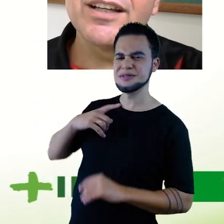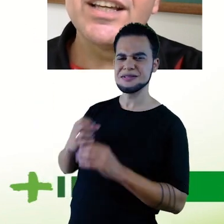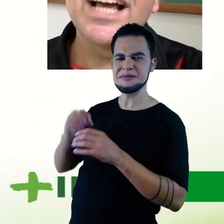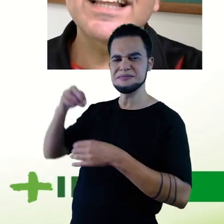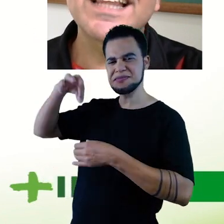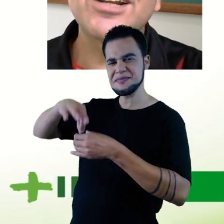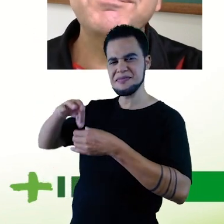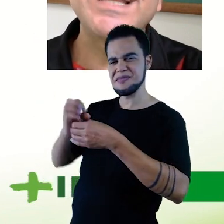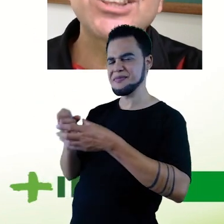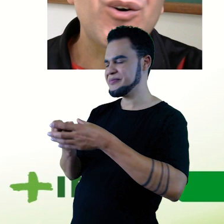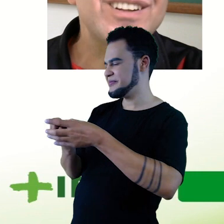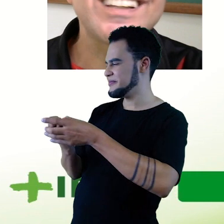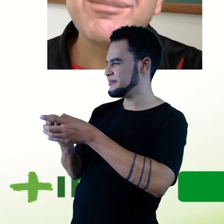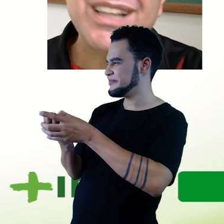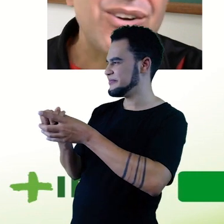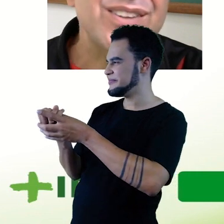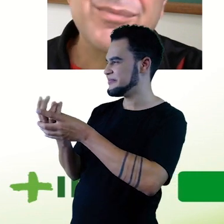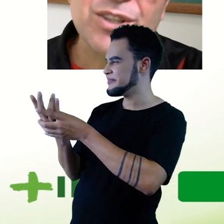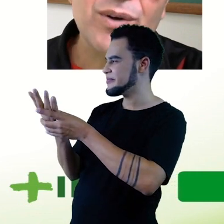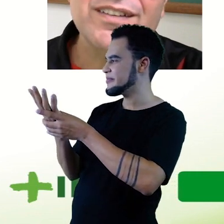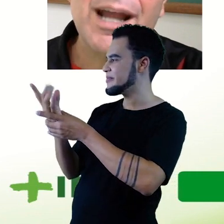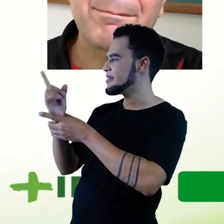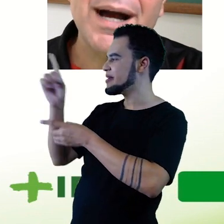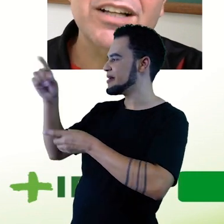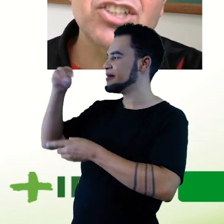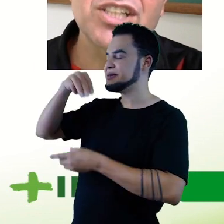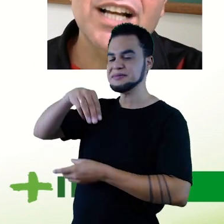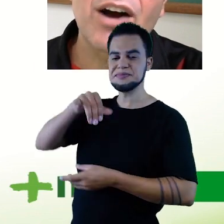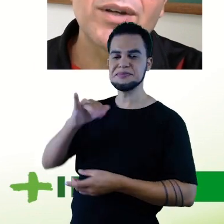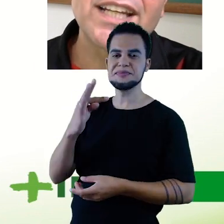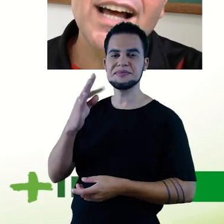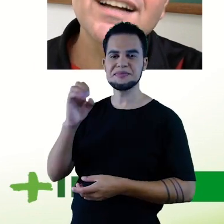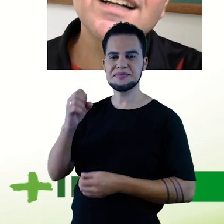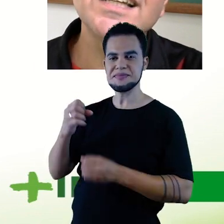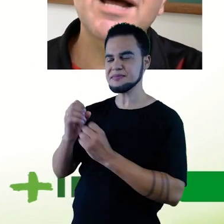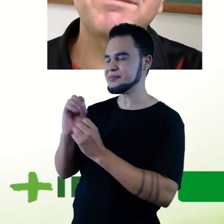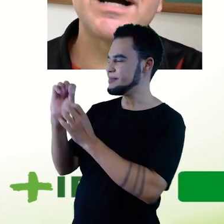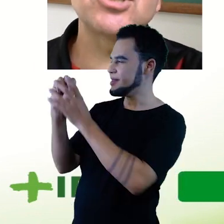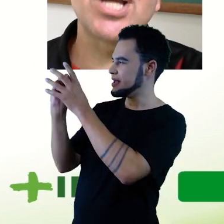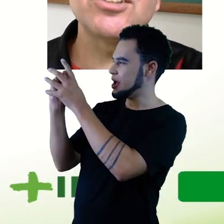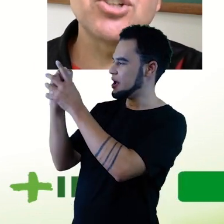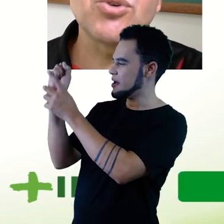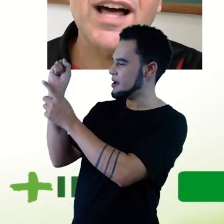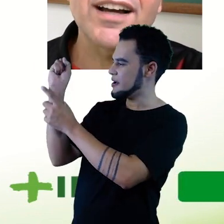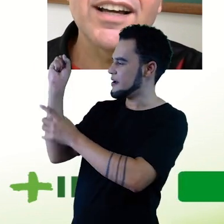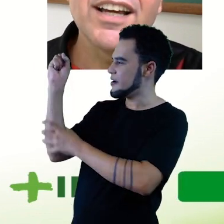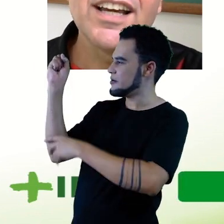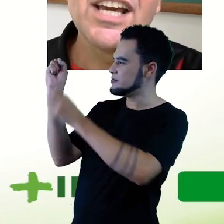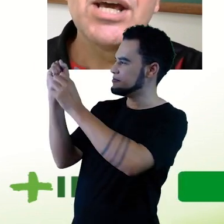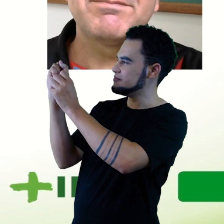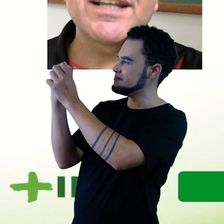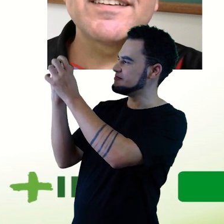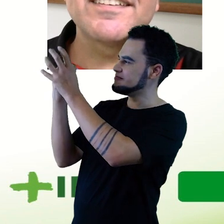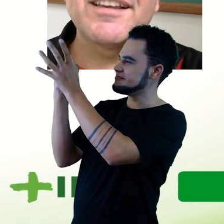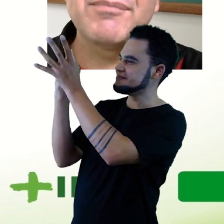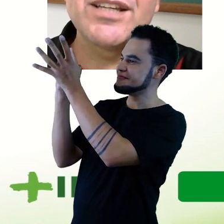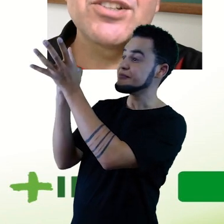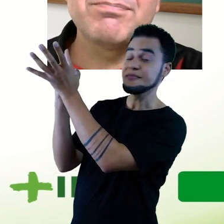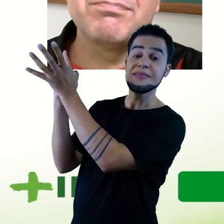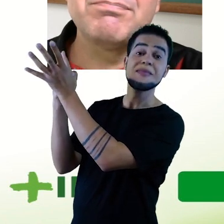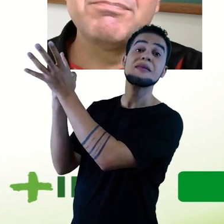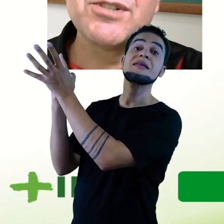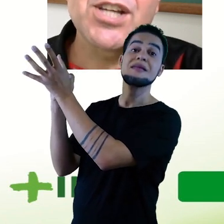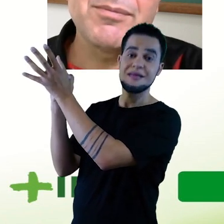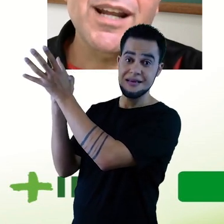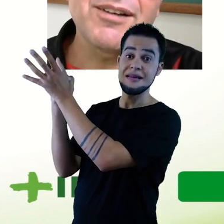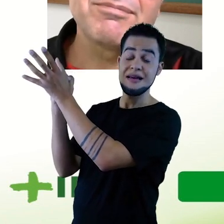germinando? Está tendo mitose aqui, mitose na parte caulinar e na parte radicular, para essa